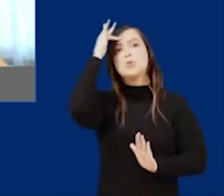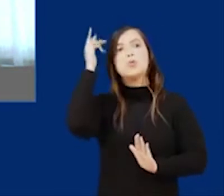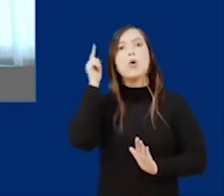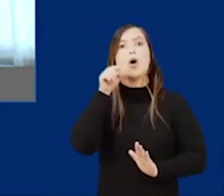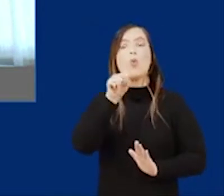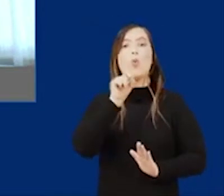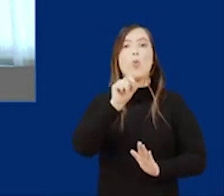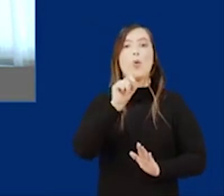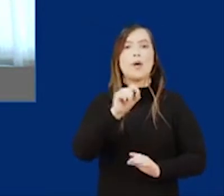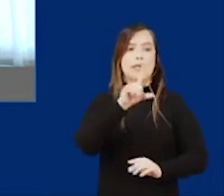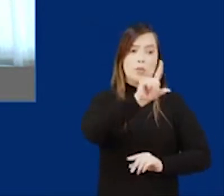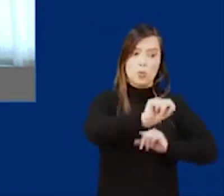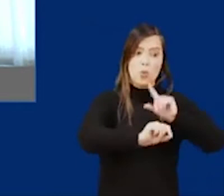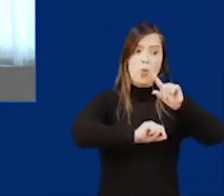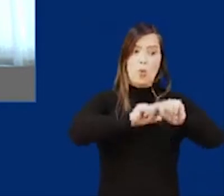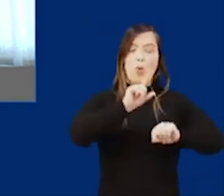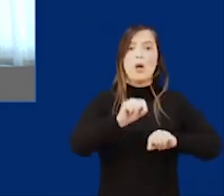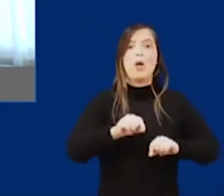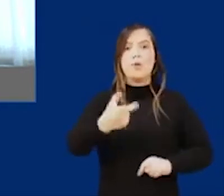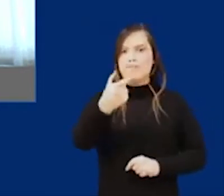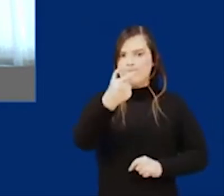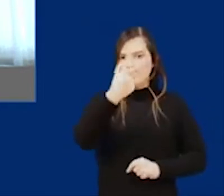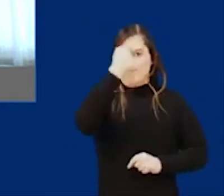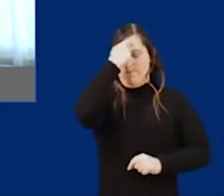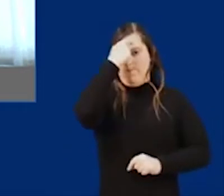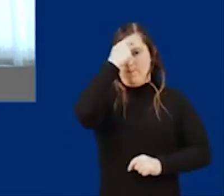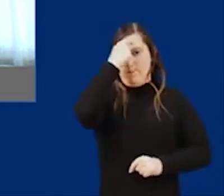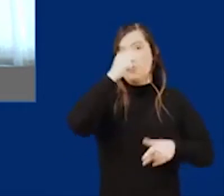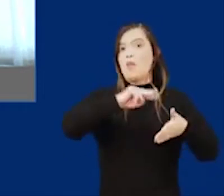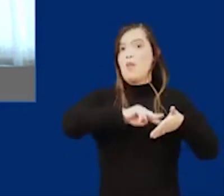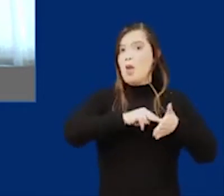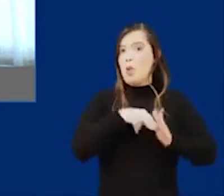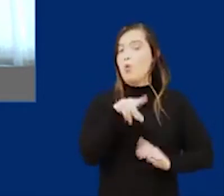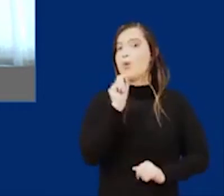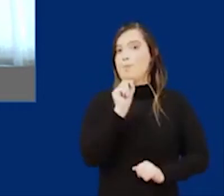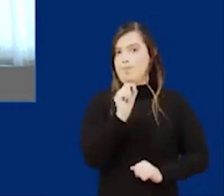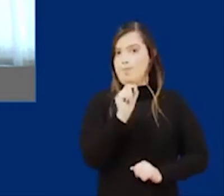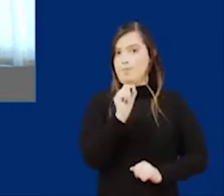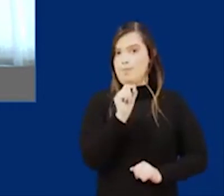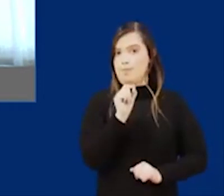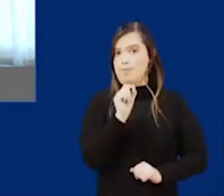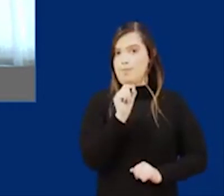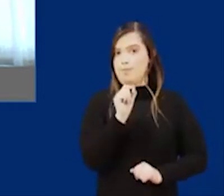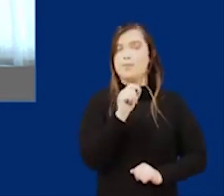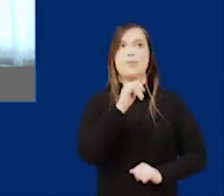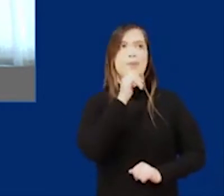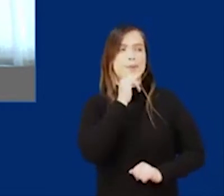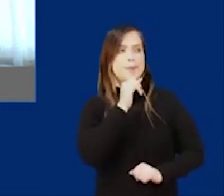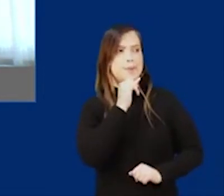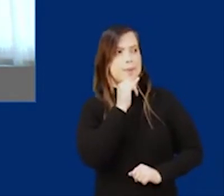com total consciência do que ela significa, né? E uma coisa que é importante saber é o seguinte, o leite materno, ele